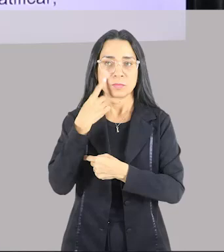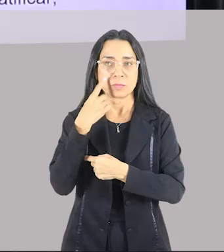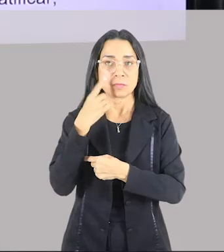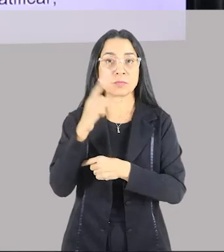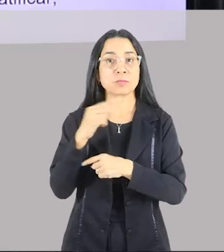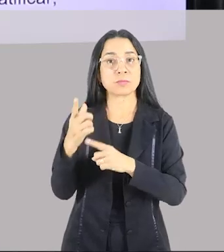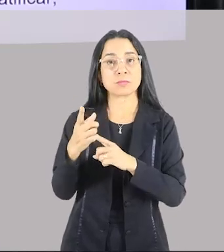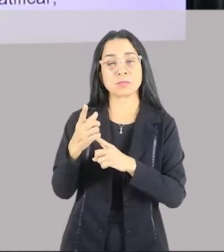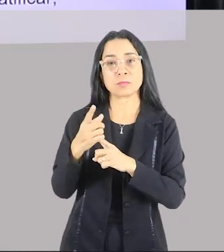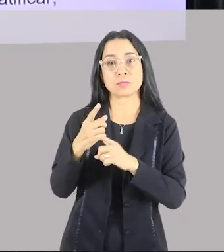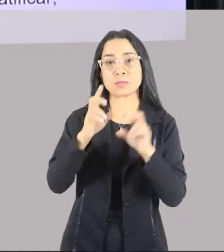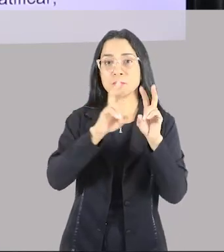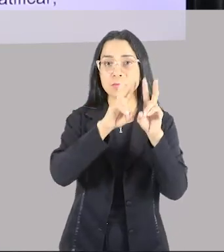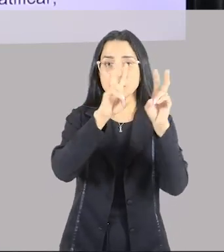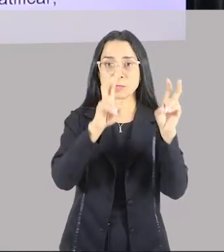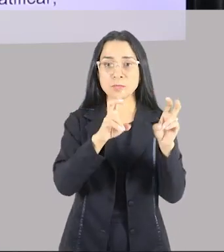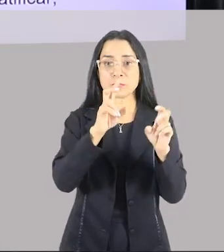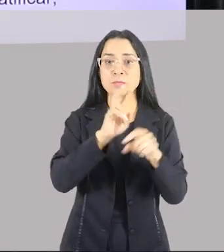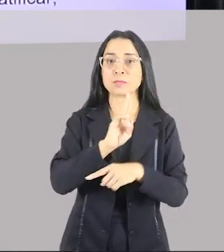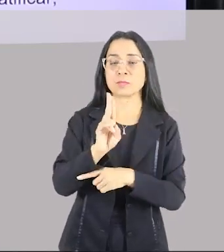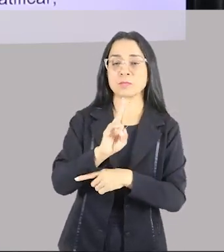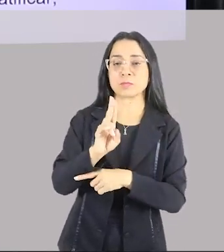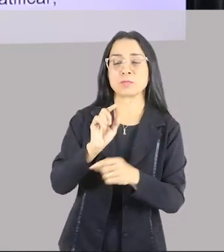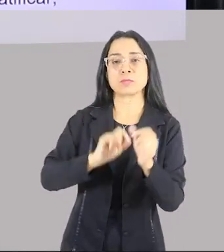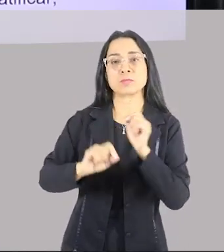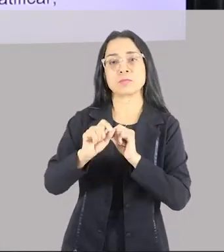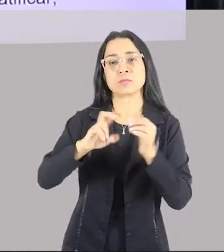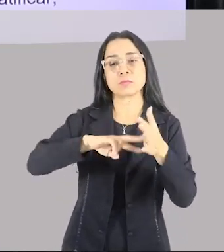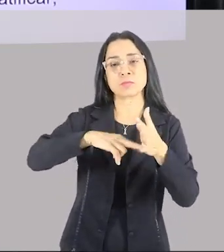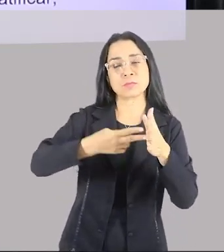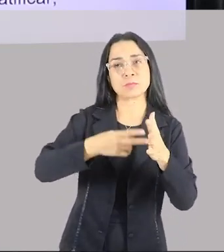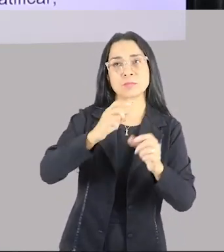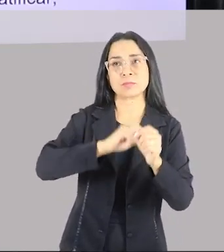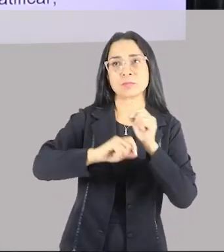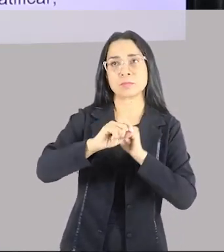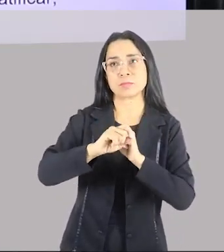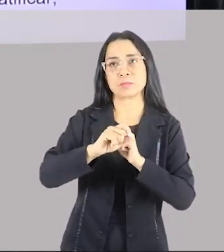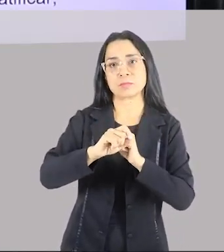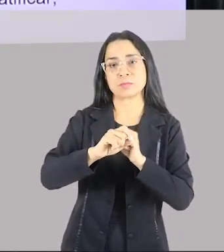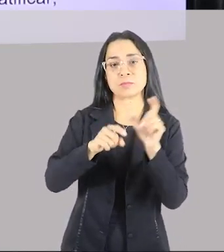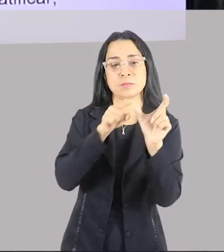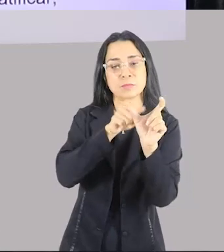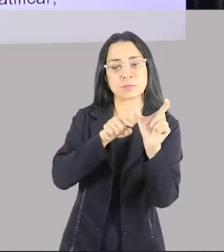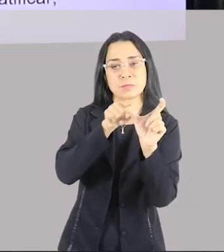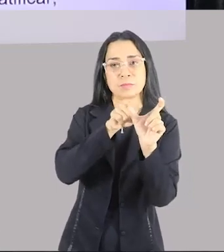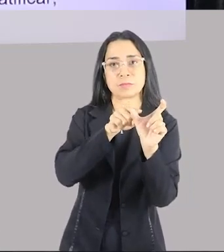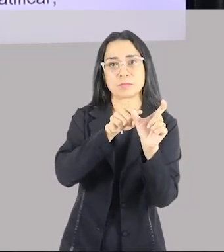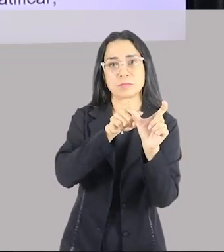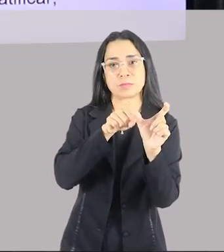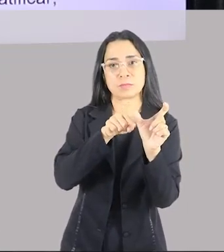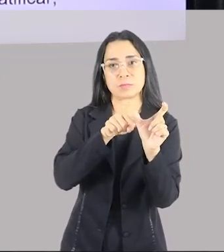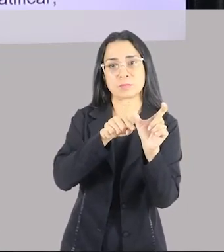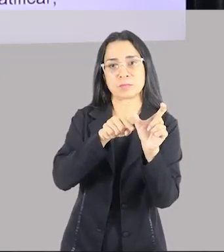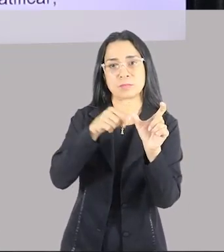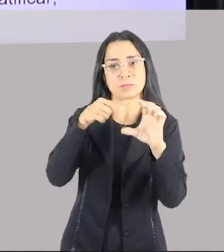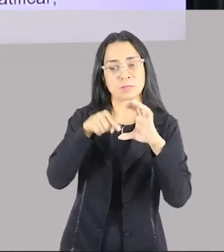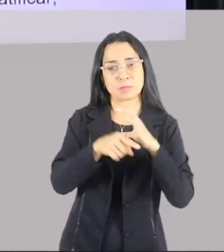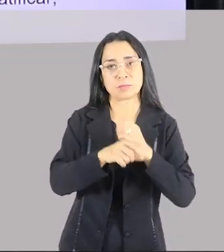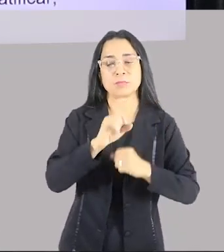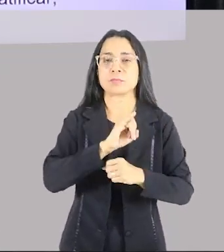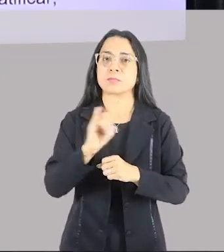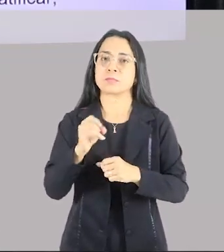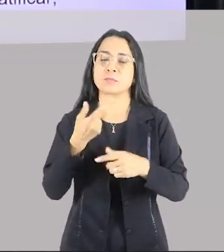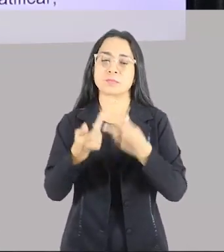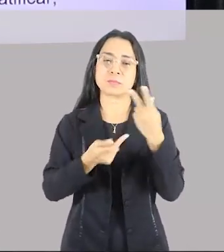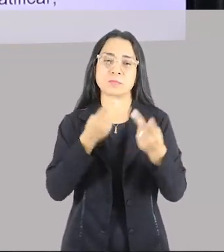para o título da classificação, para o nome, para o significado, para a semântica do termo. Se eu falo que um ato é